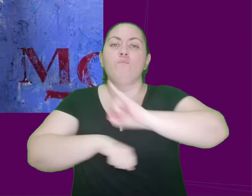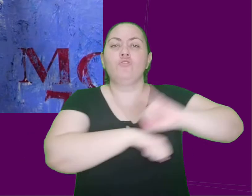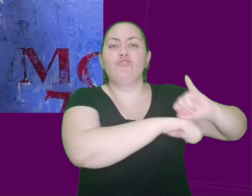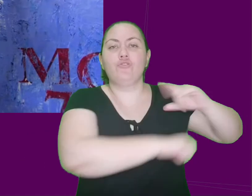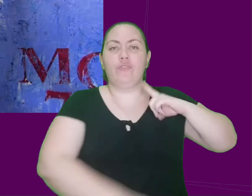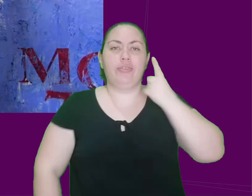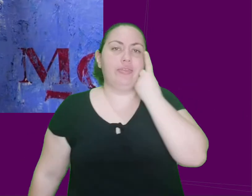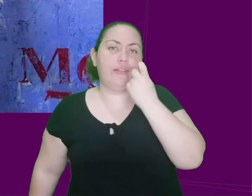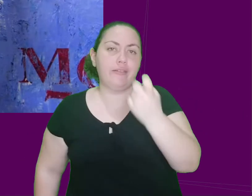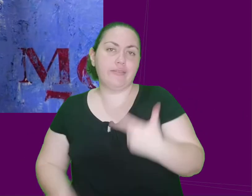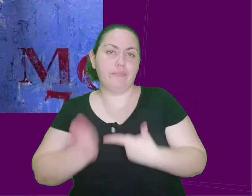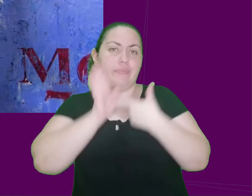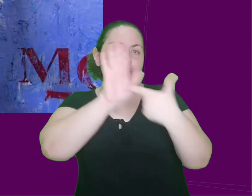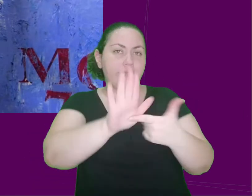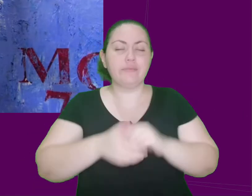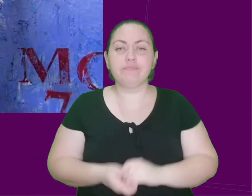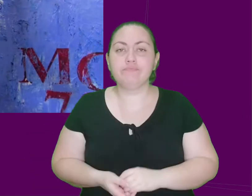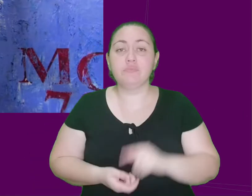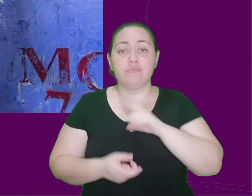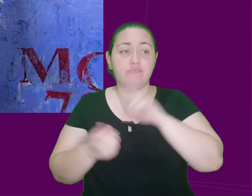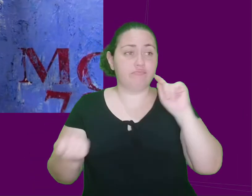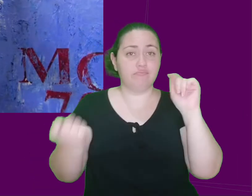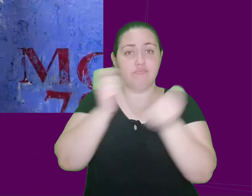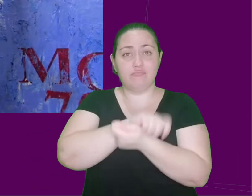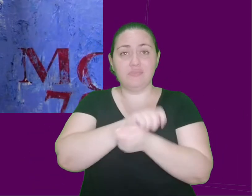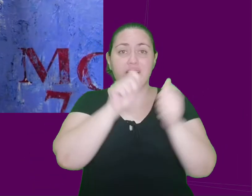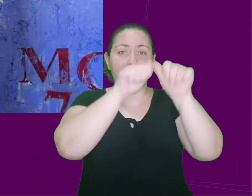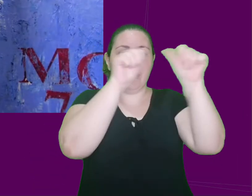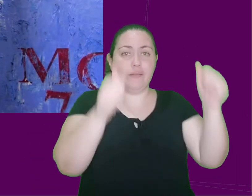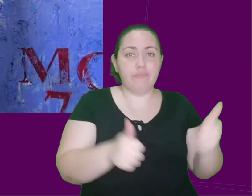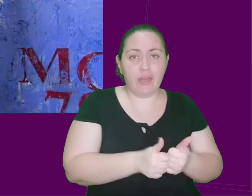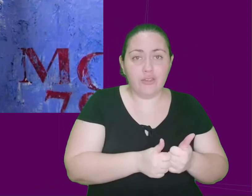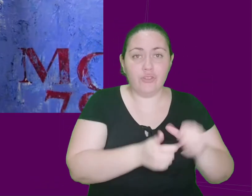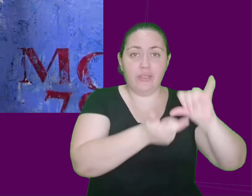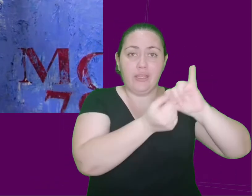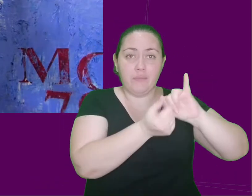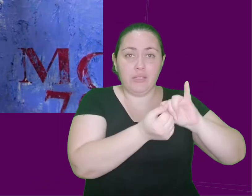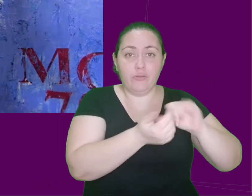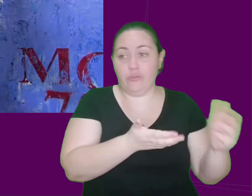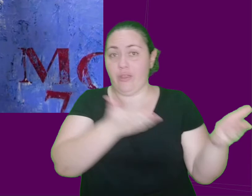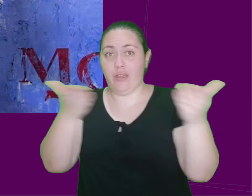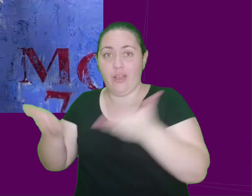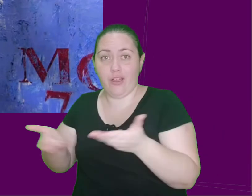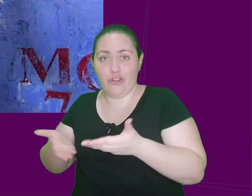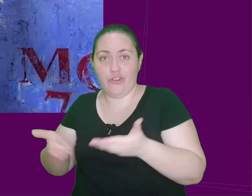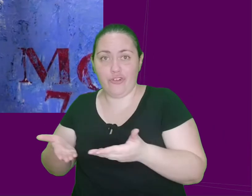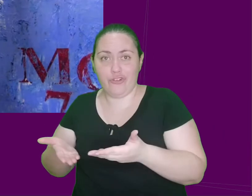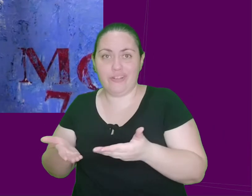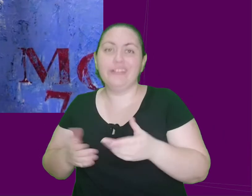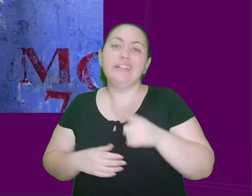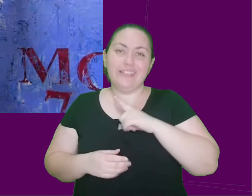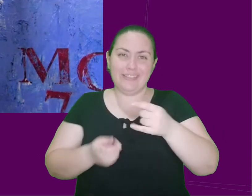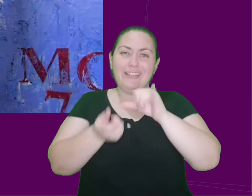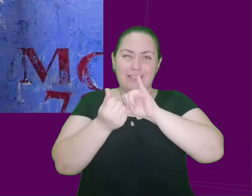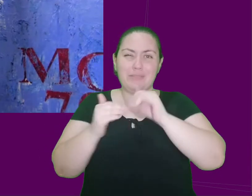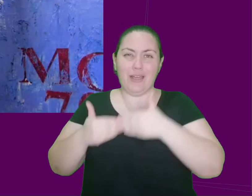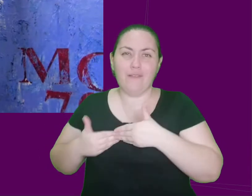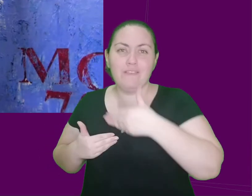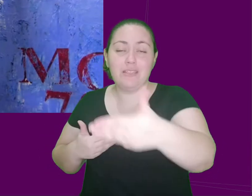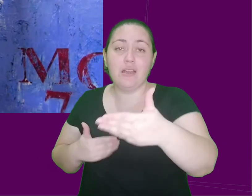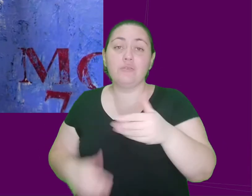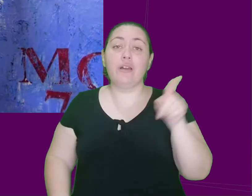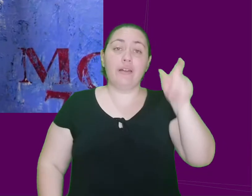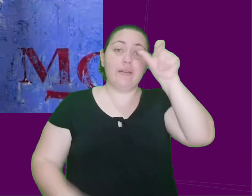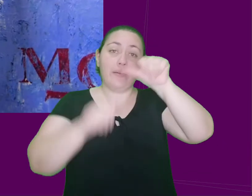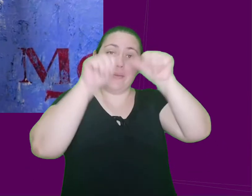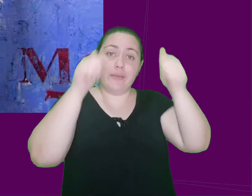interesses. Na conversão da imagem do capitalismo nascente para a contemporaneidade, com o capitalismo avançado, a figura do réptil